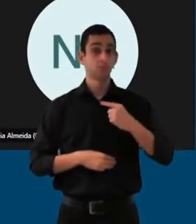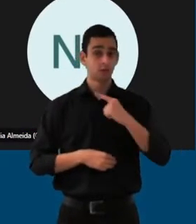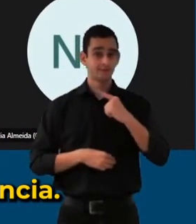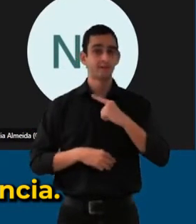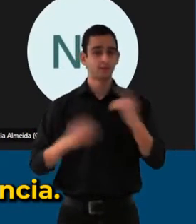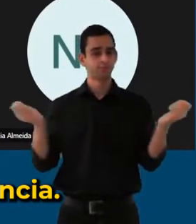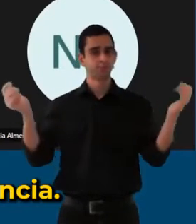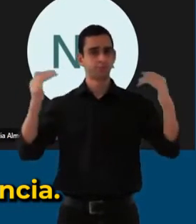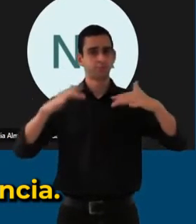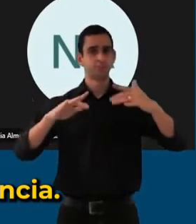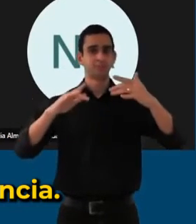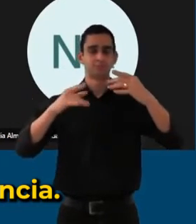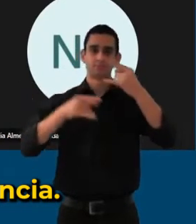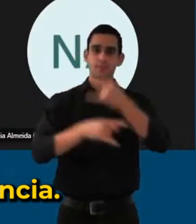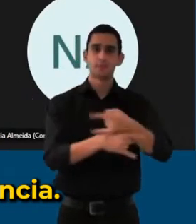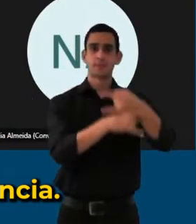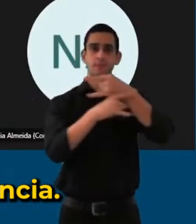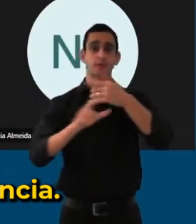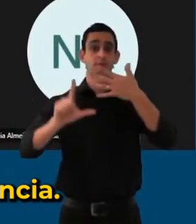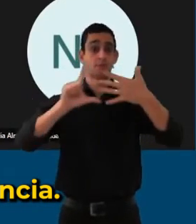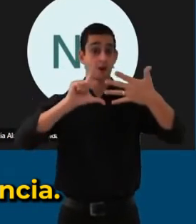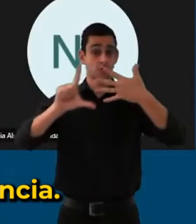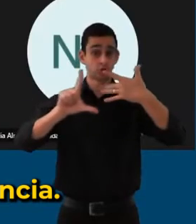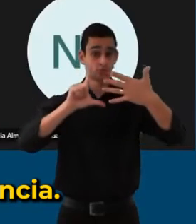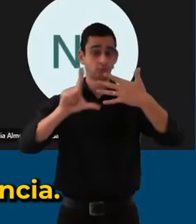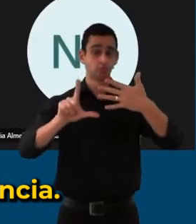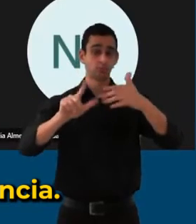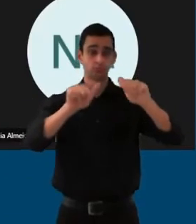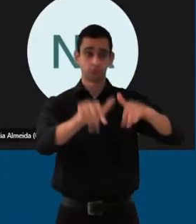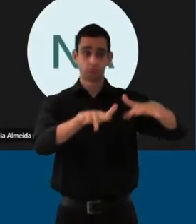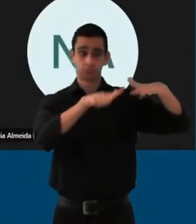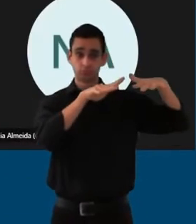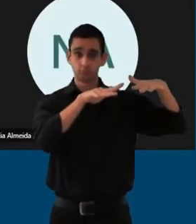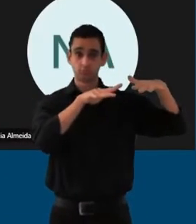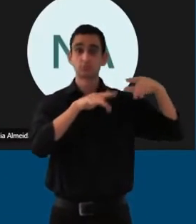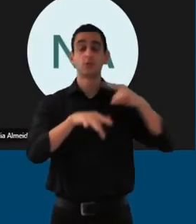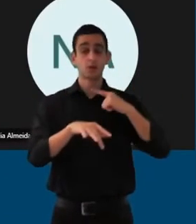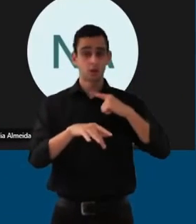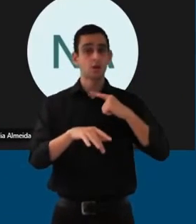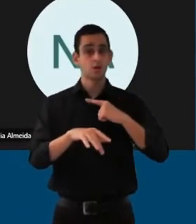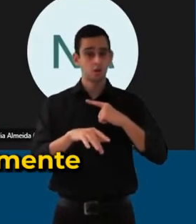reunião, nessa nossa audiência, perdão, né, na nossa audiência